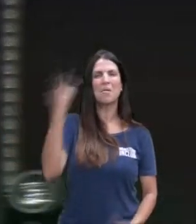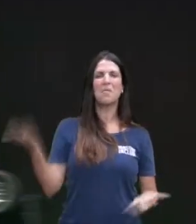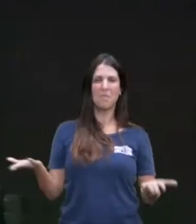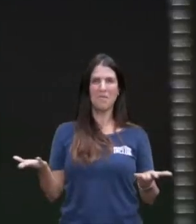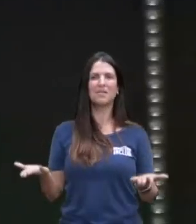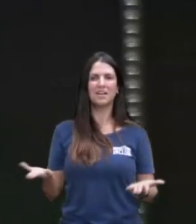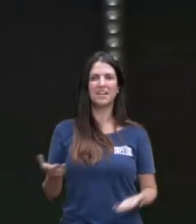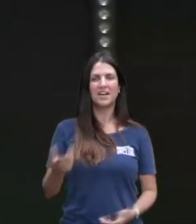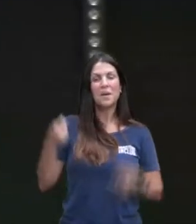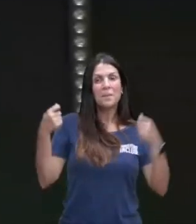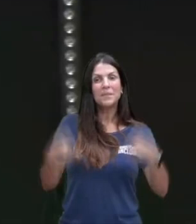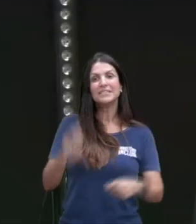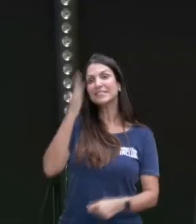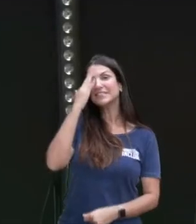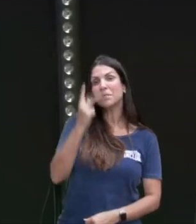doido